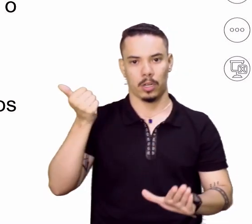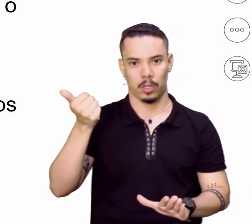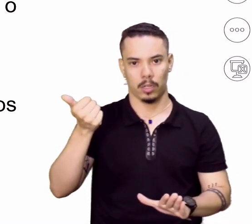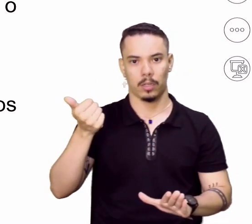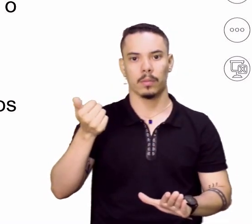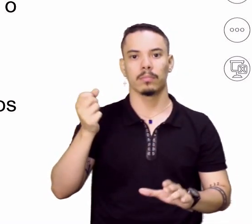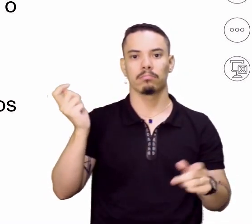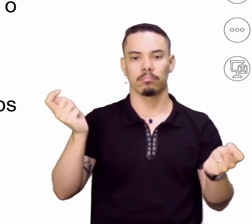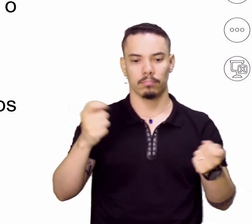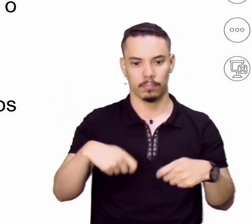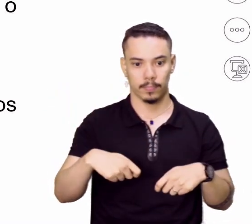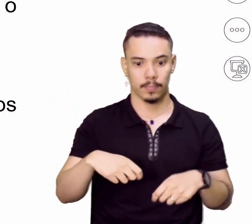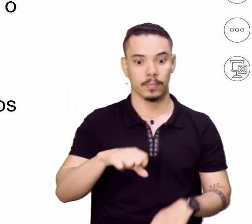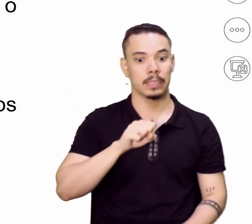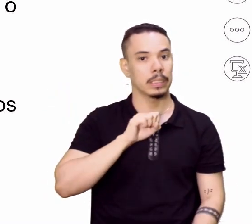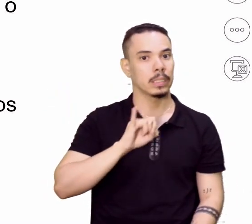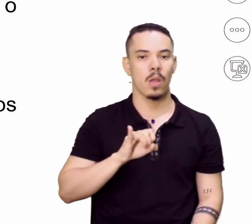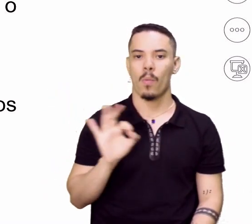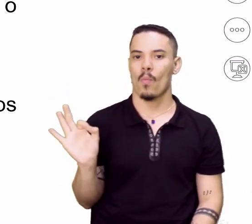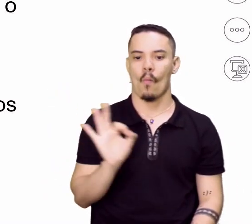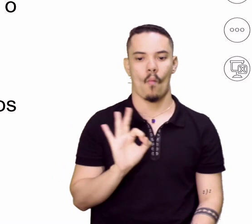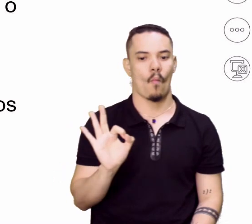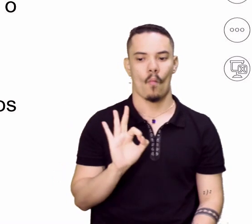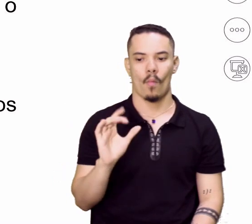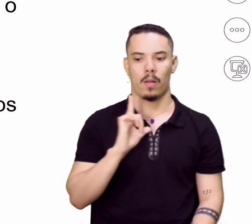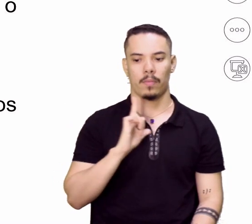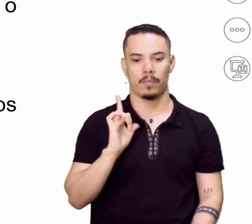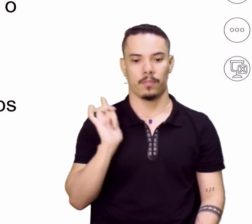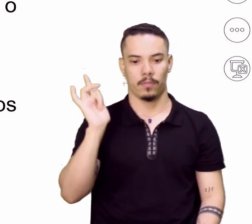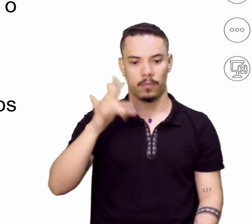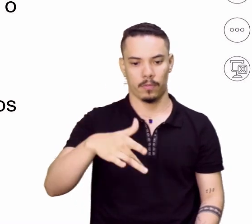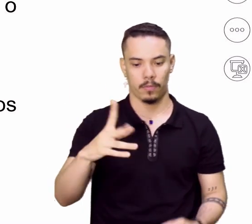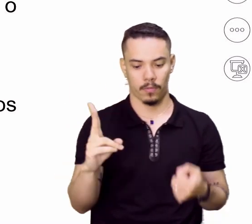tiver um pronome pessoal e for um verbo, você não